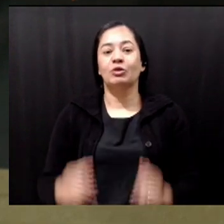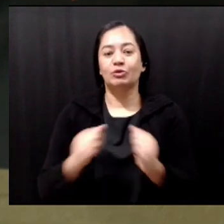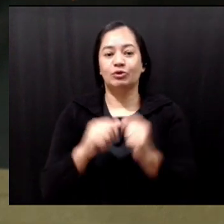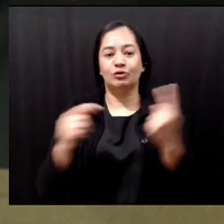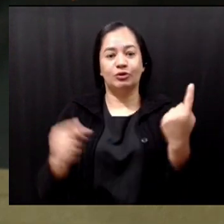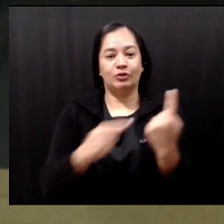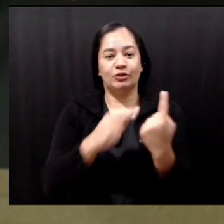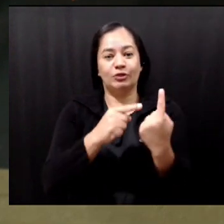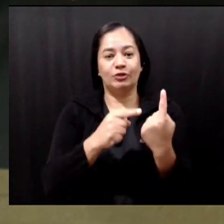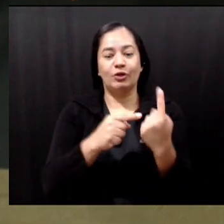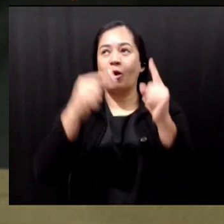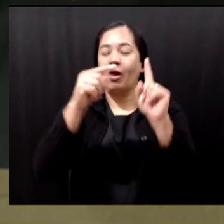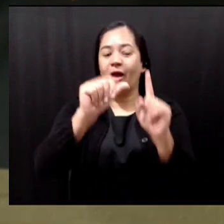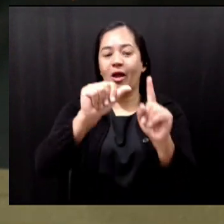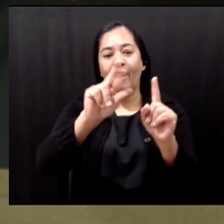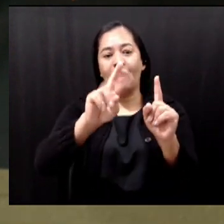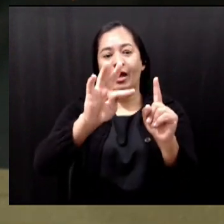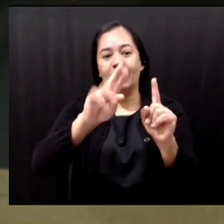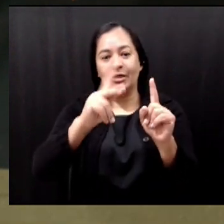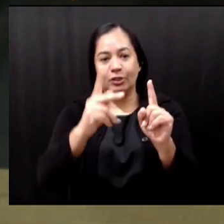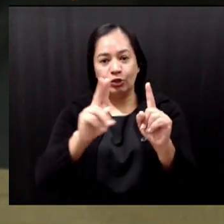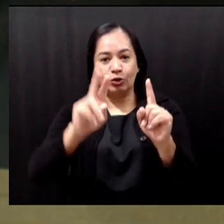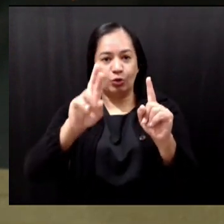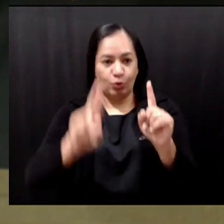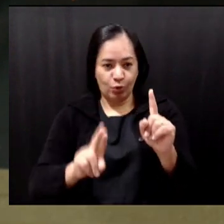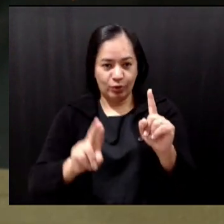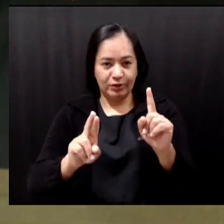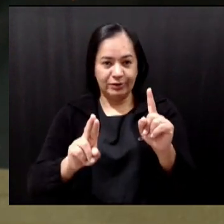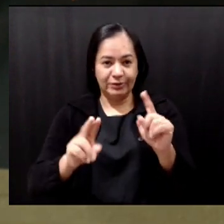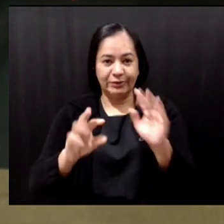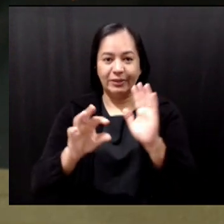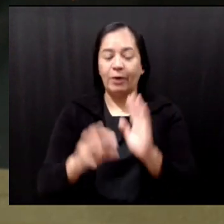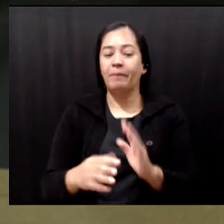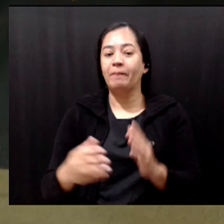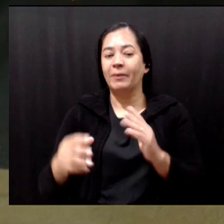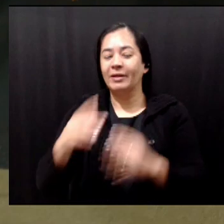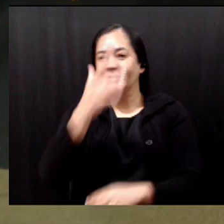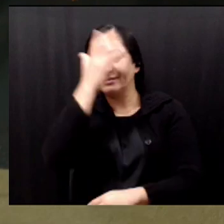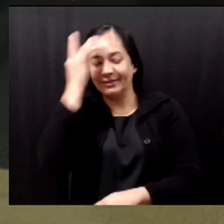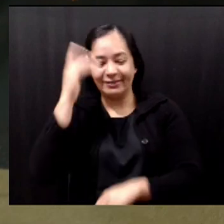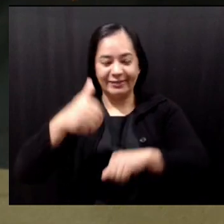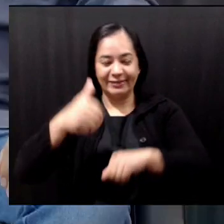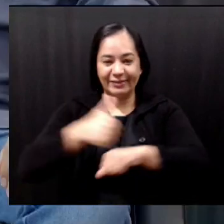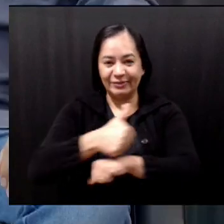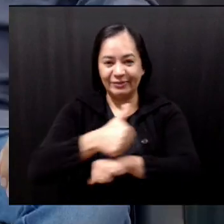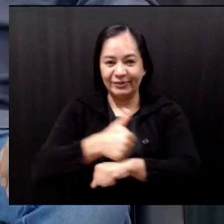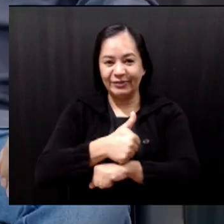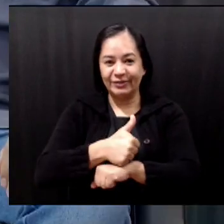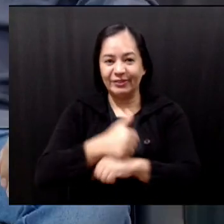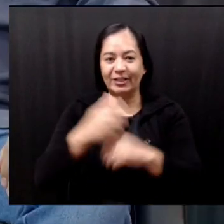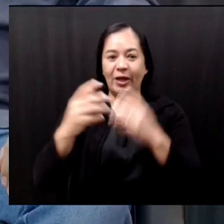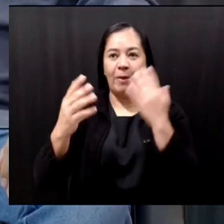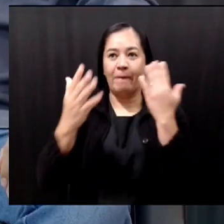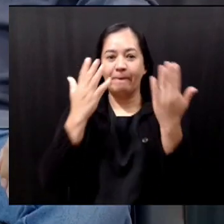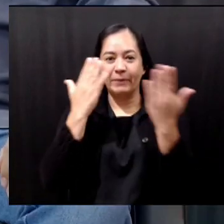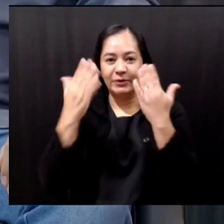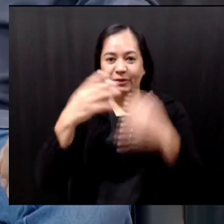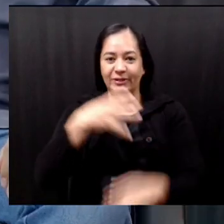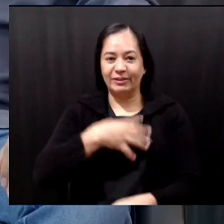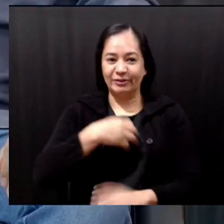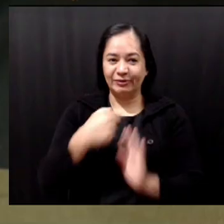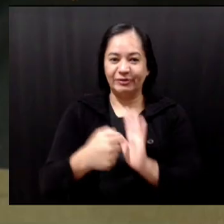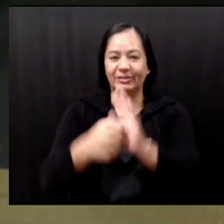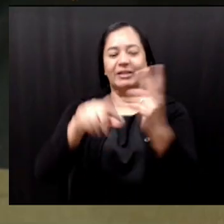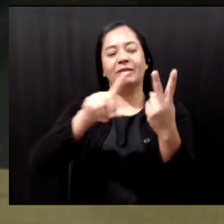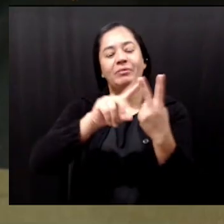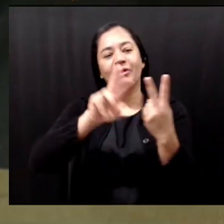Bernardino e é o pessoal da psicoterapia comportamental, e também o Renan Gonçalves. Daqui a pouquinho a gente